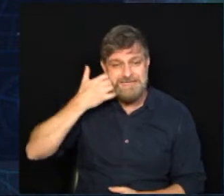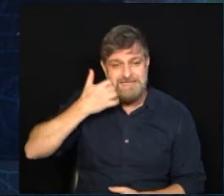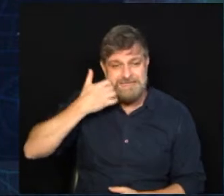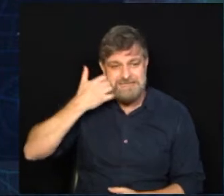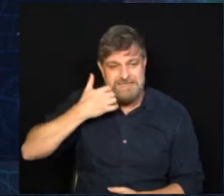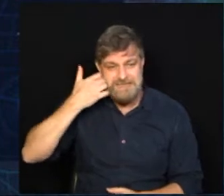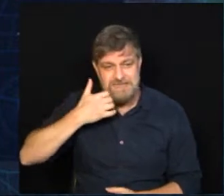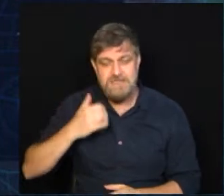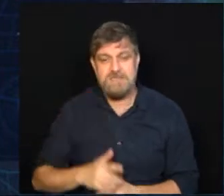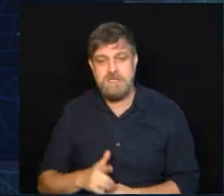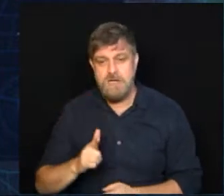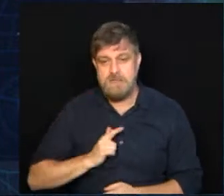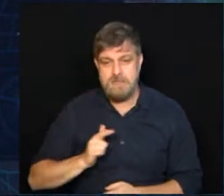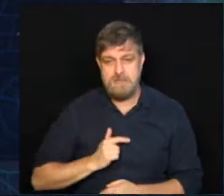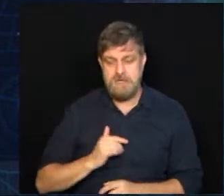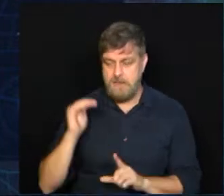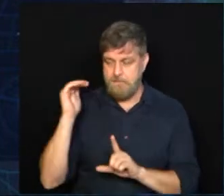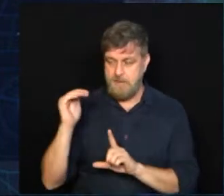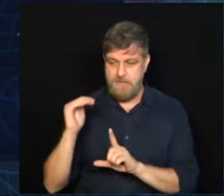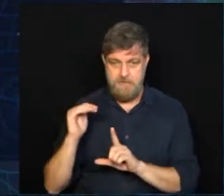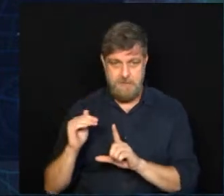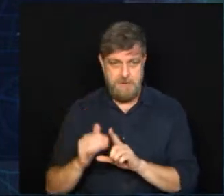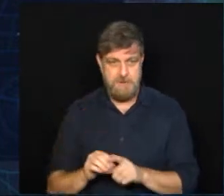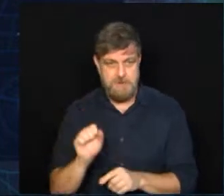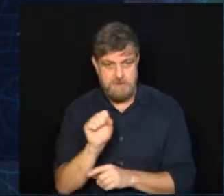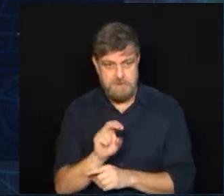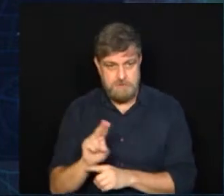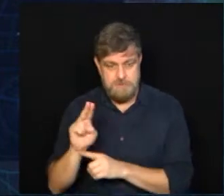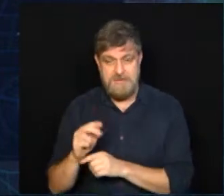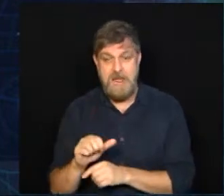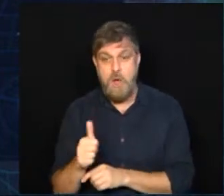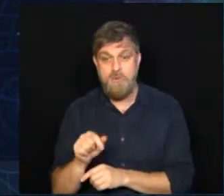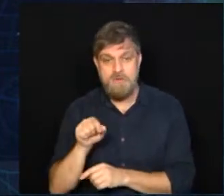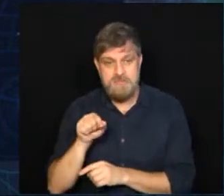10.275 e na sequência nós temos Sumaré com